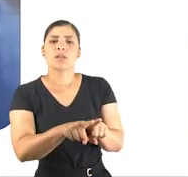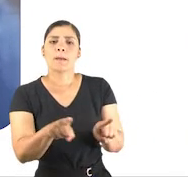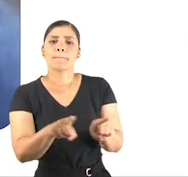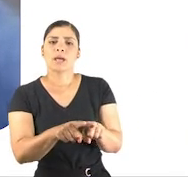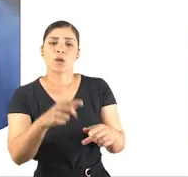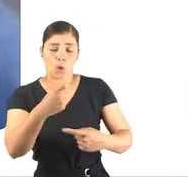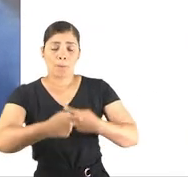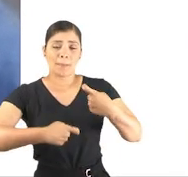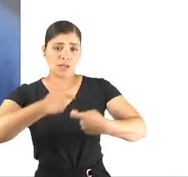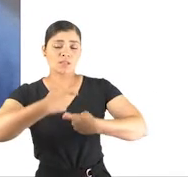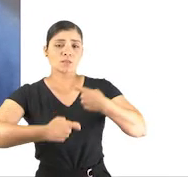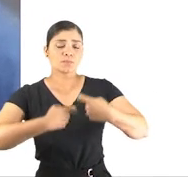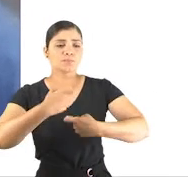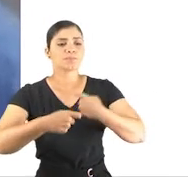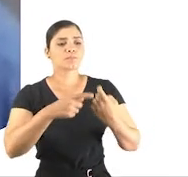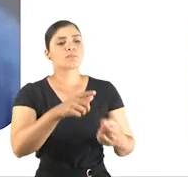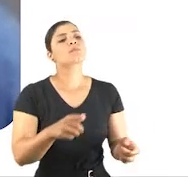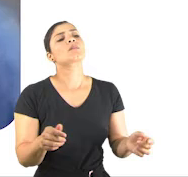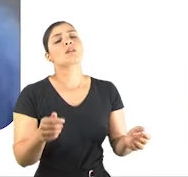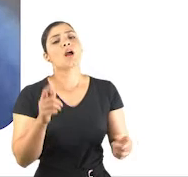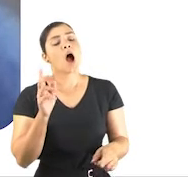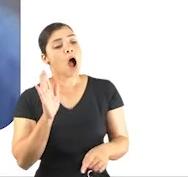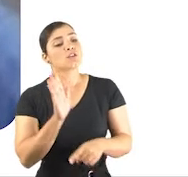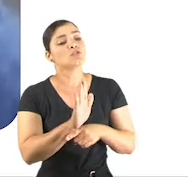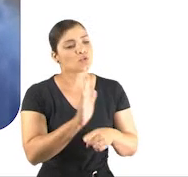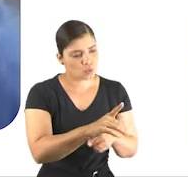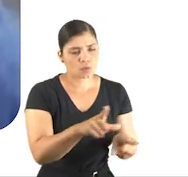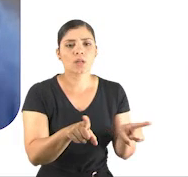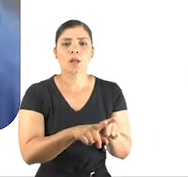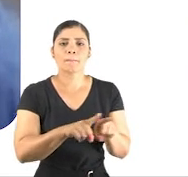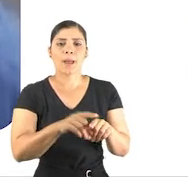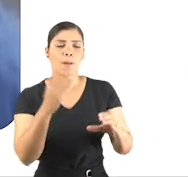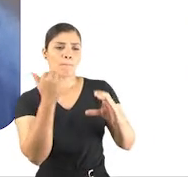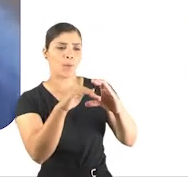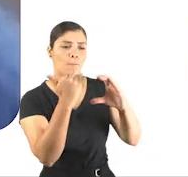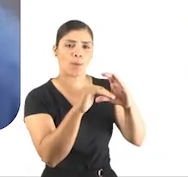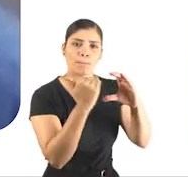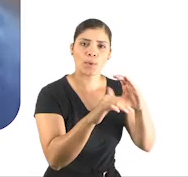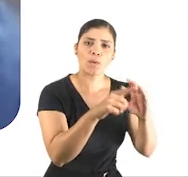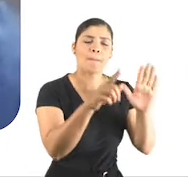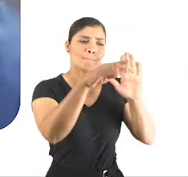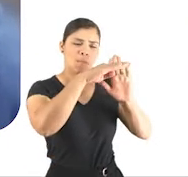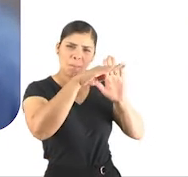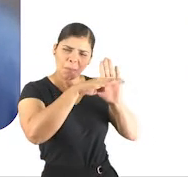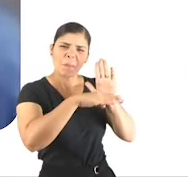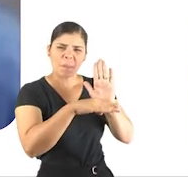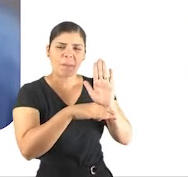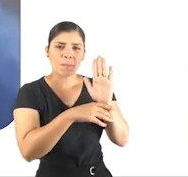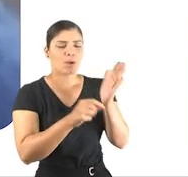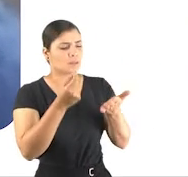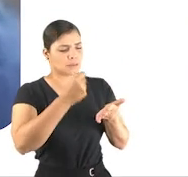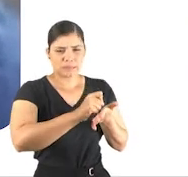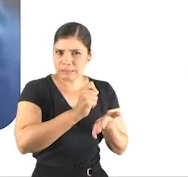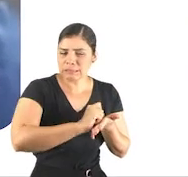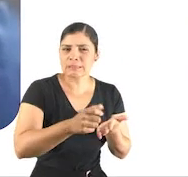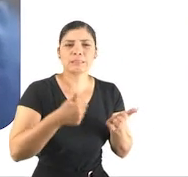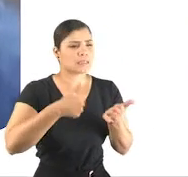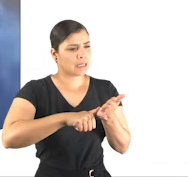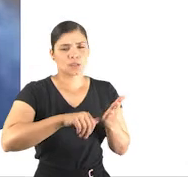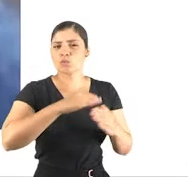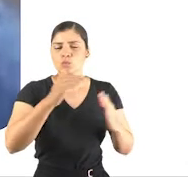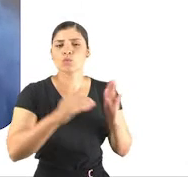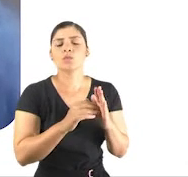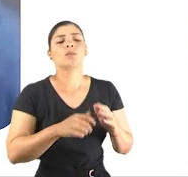já a gente já envia para ele, e aí cabe ao comprador a aplicação da multa,